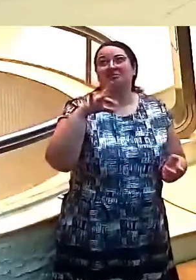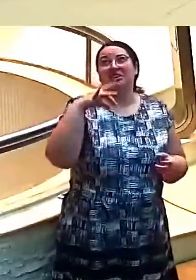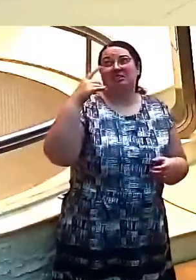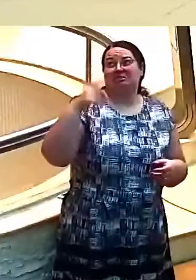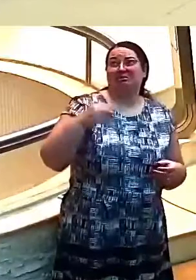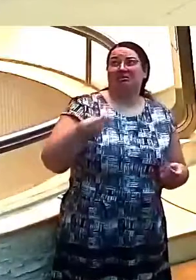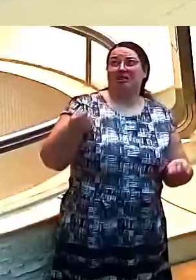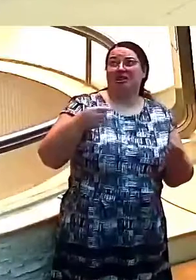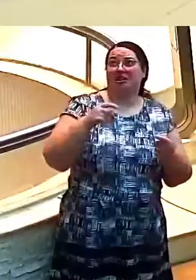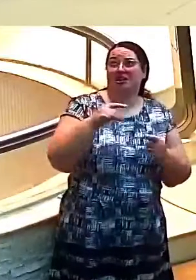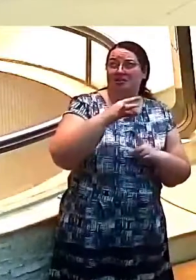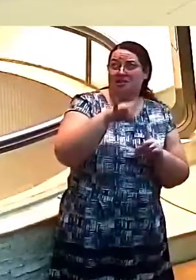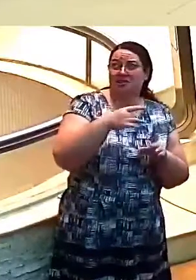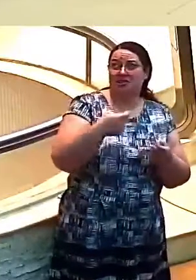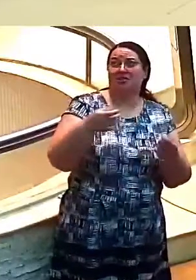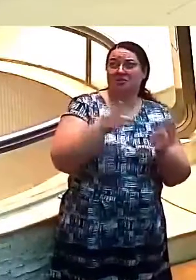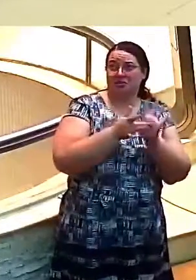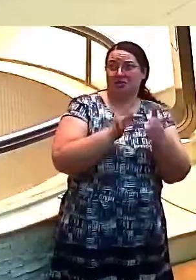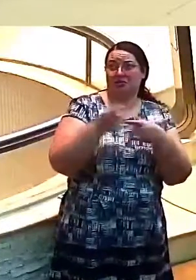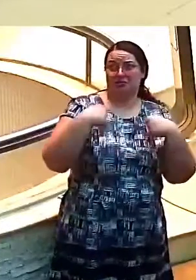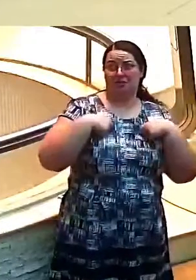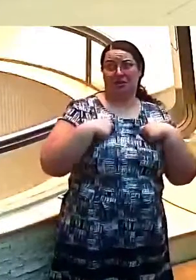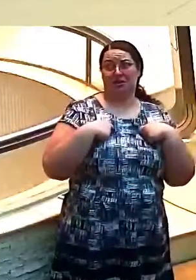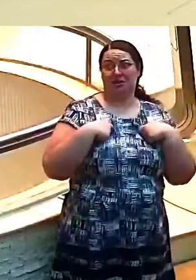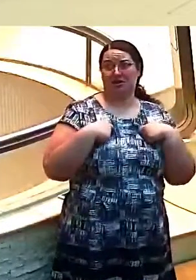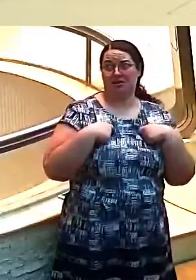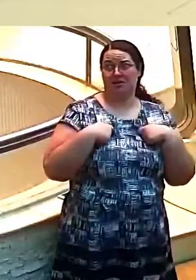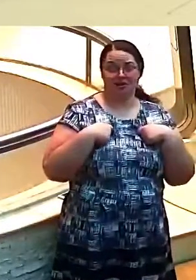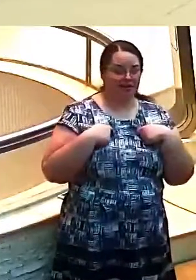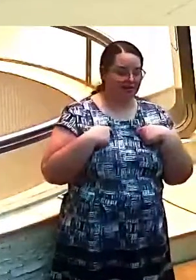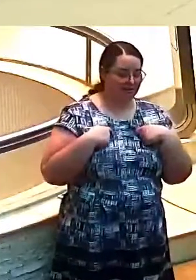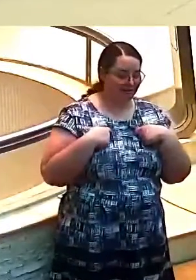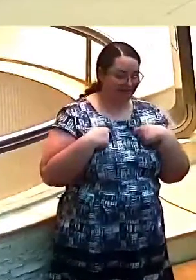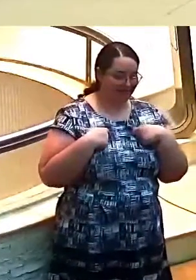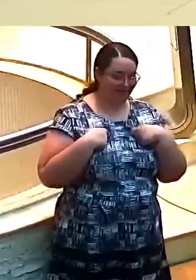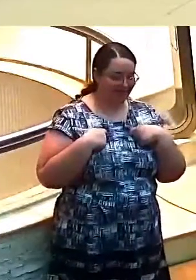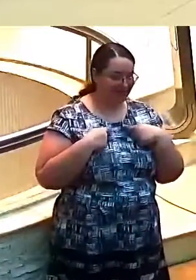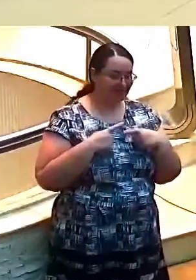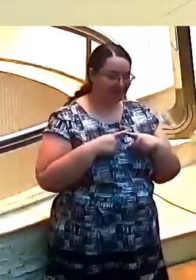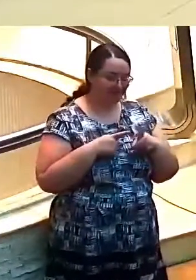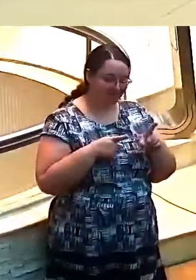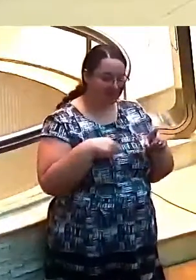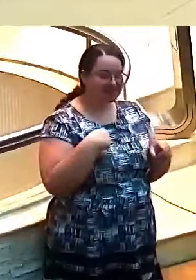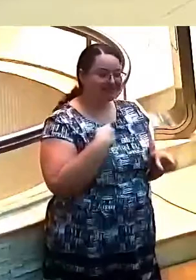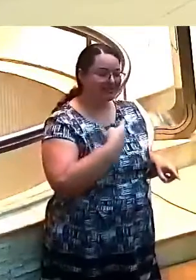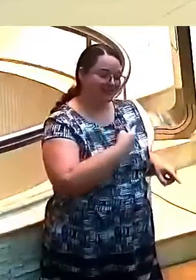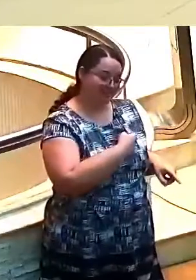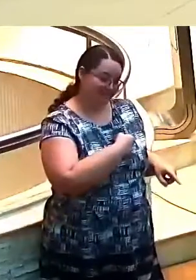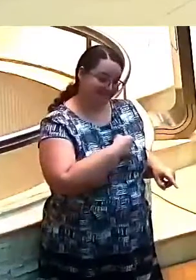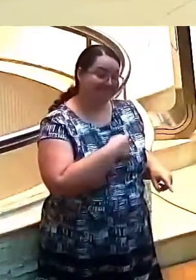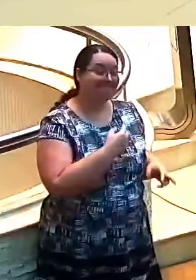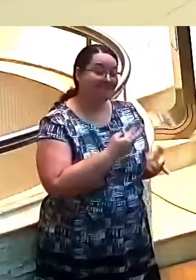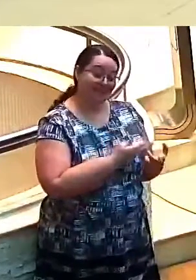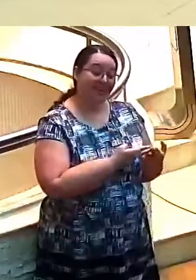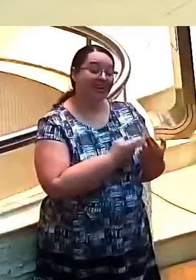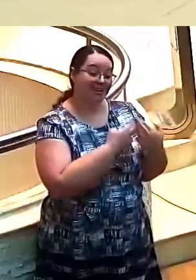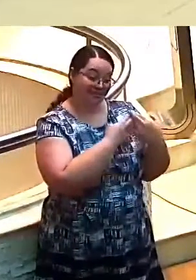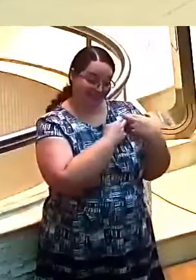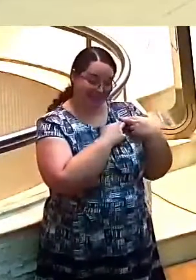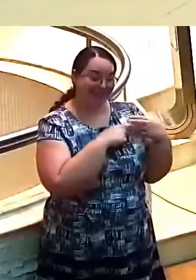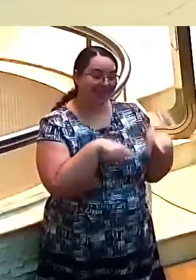olha o que Paulo, ele está tirando a santificação, homem, e falando assim, já que vocês desejam, vocês querem participar, então façam isso,